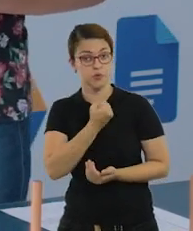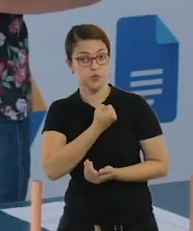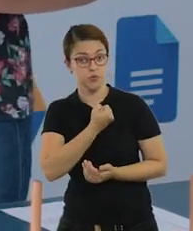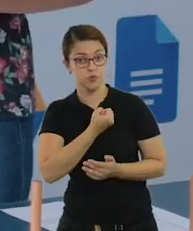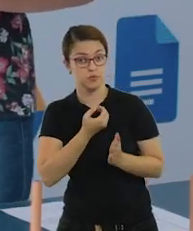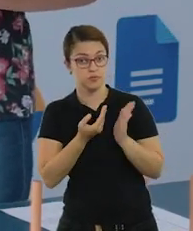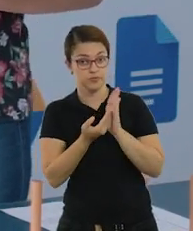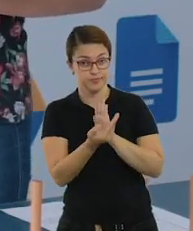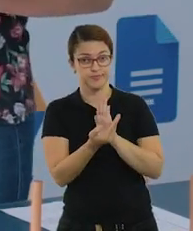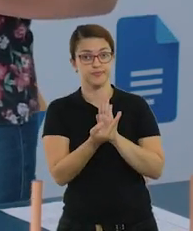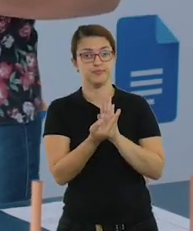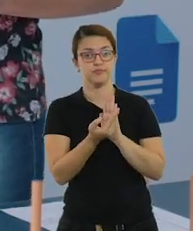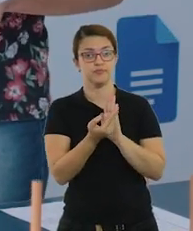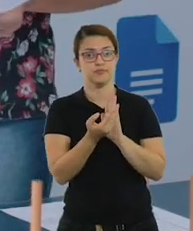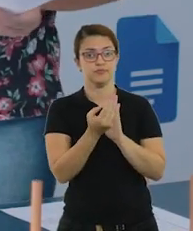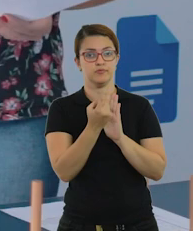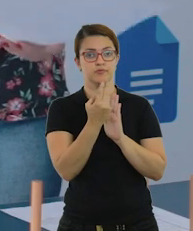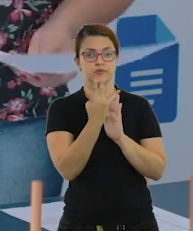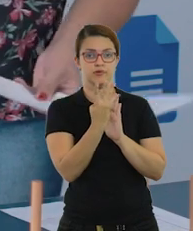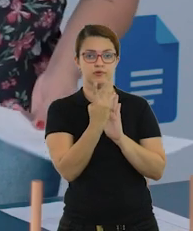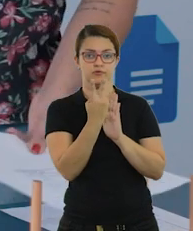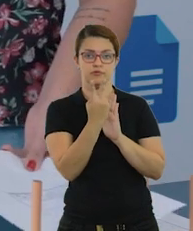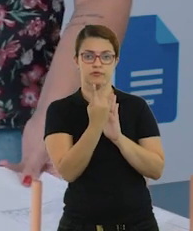esses algarismos que formam o número